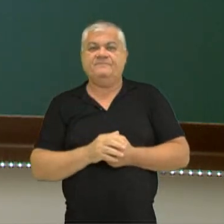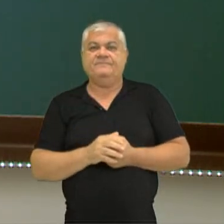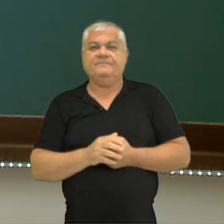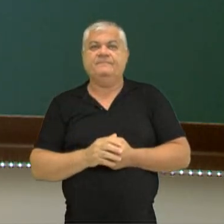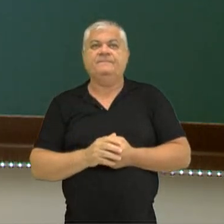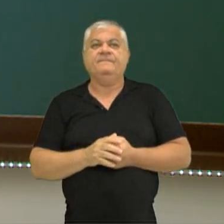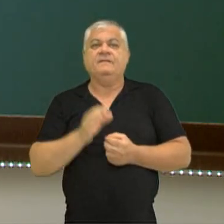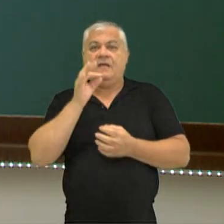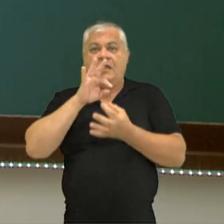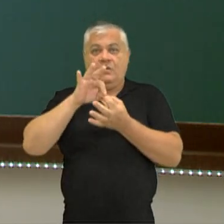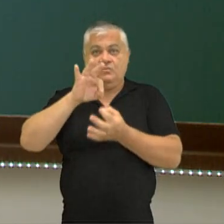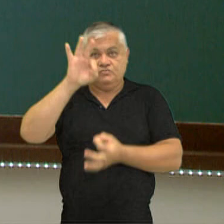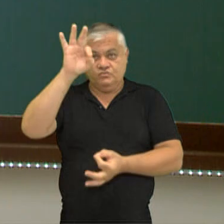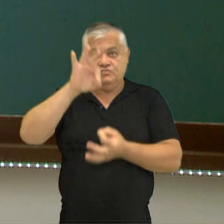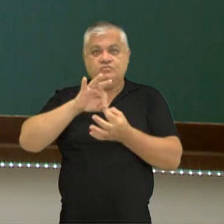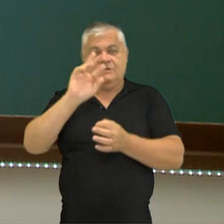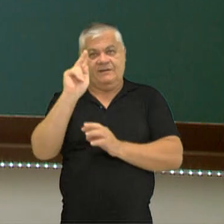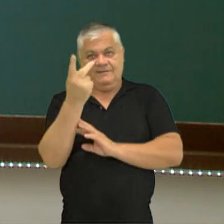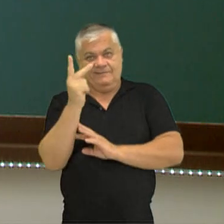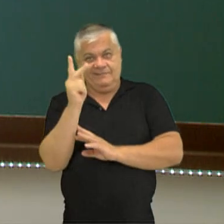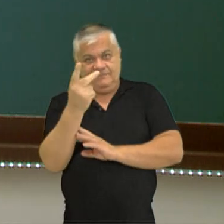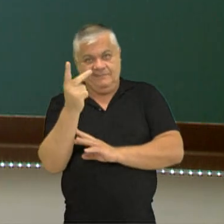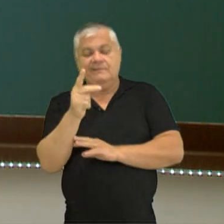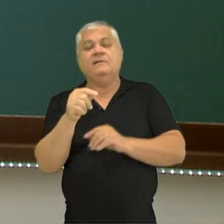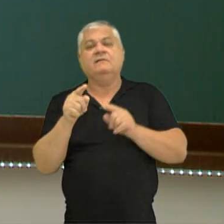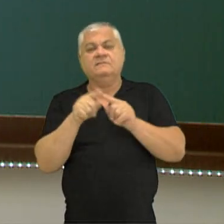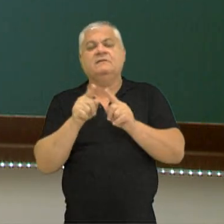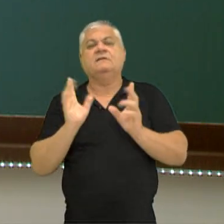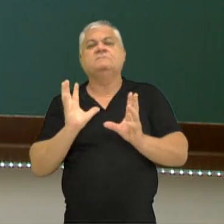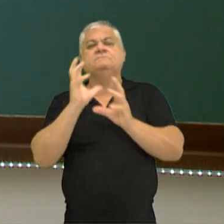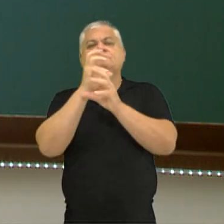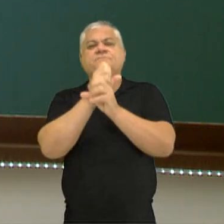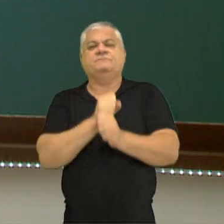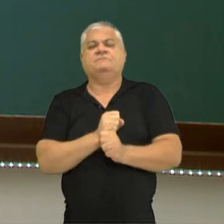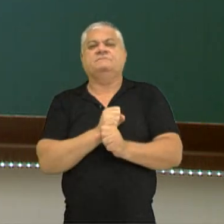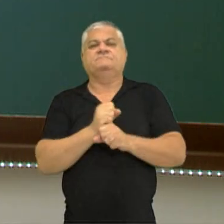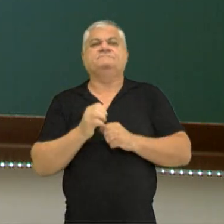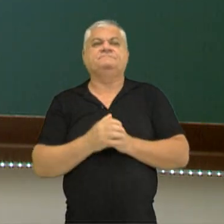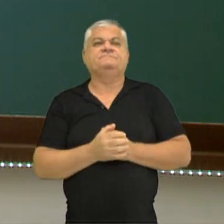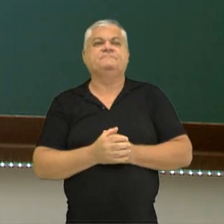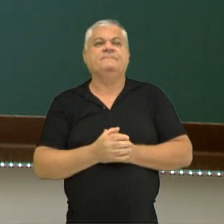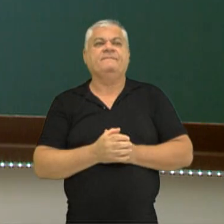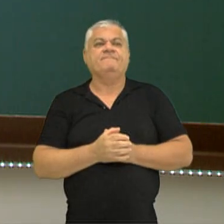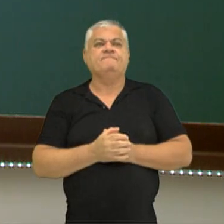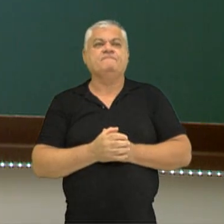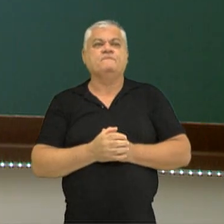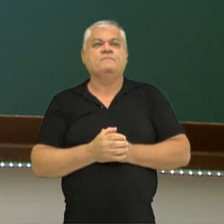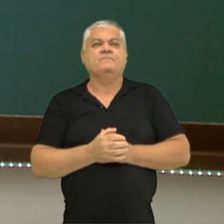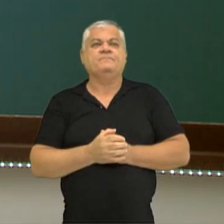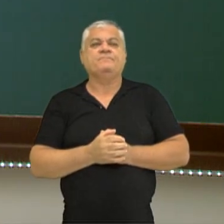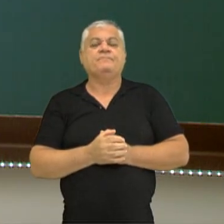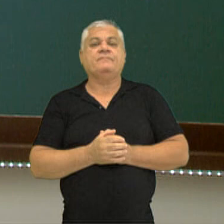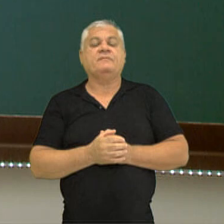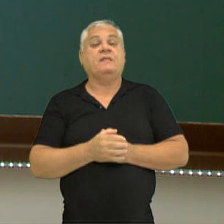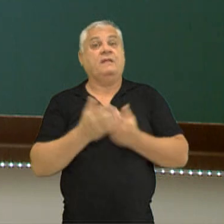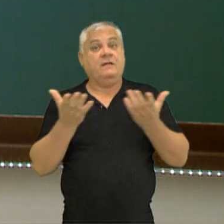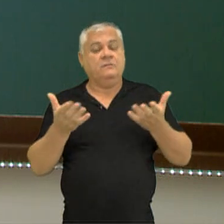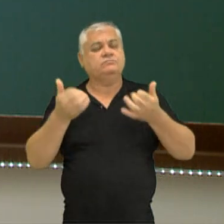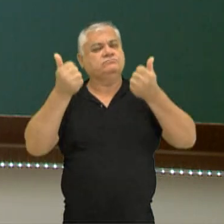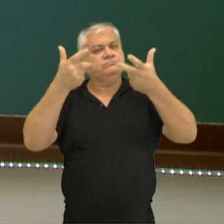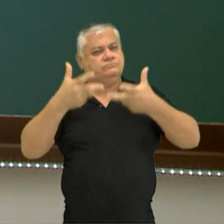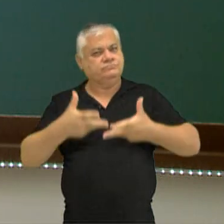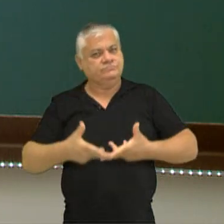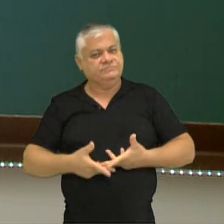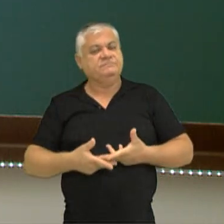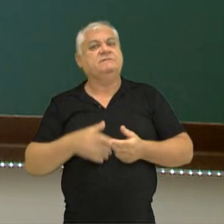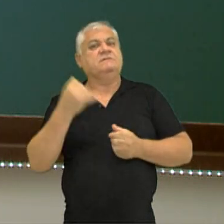a altura do nosso cilindro vai dar a nossa área lateral. Tranquilo? Então, com esses